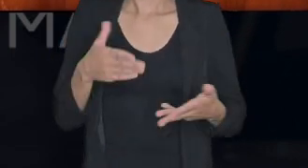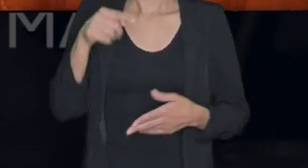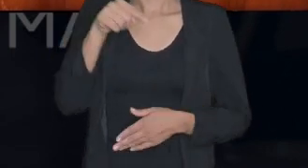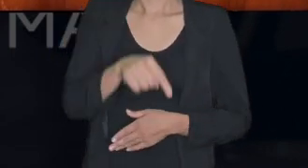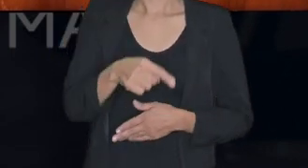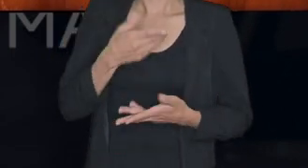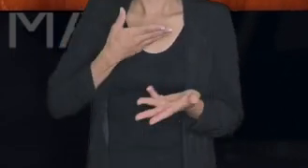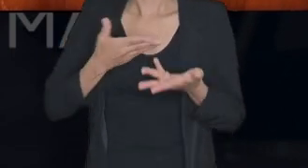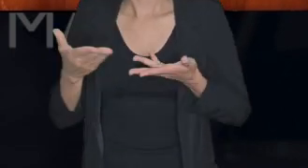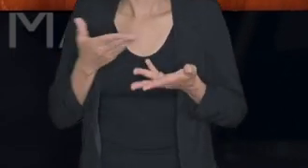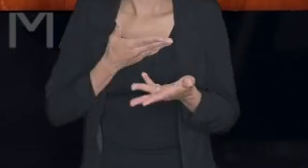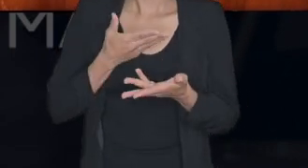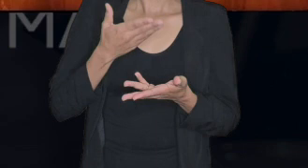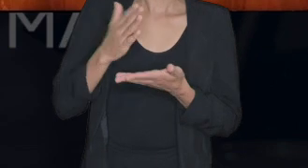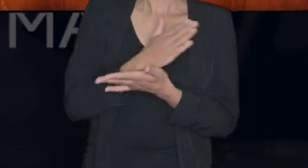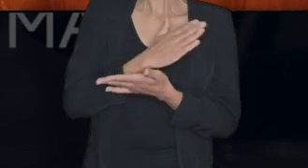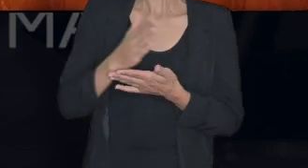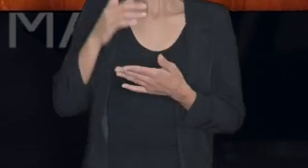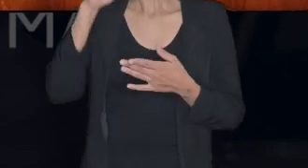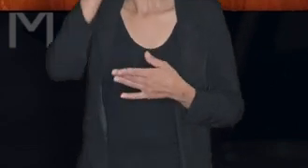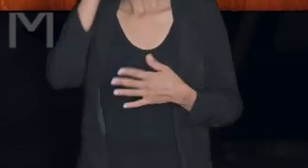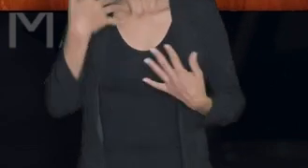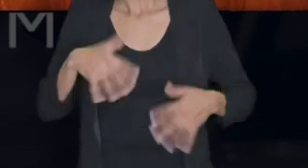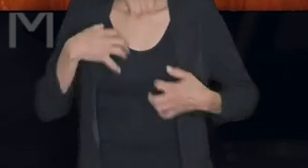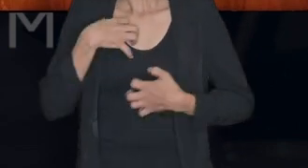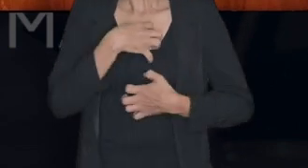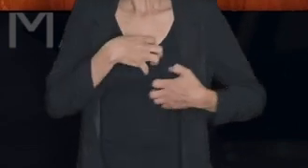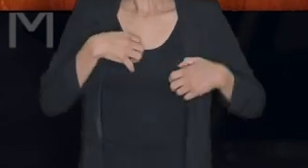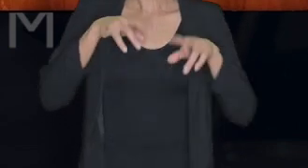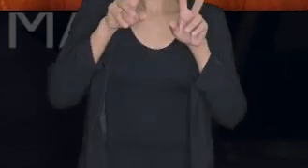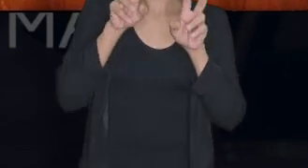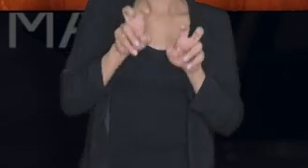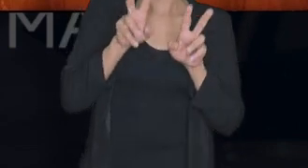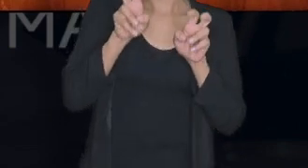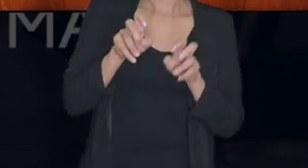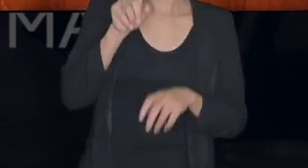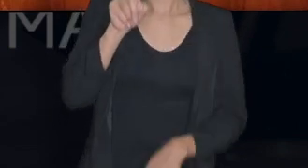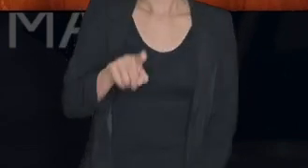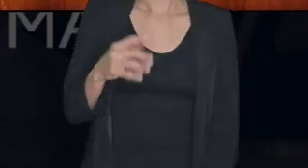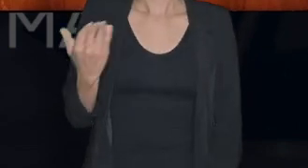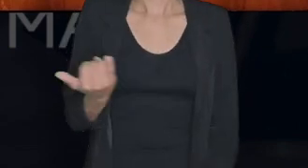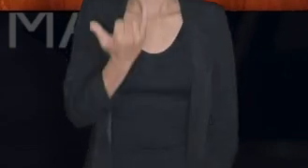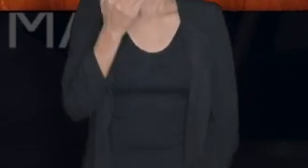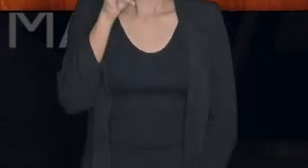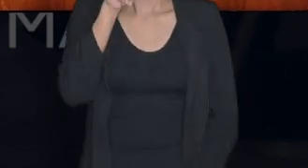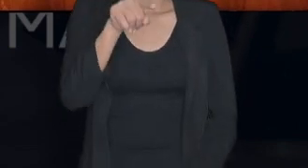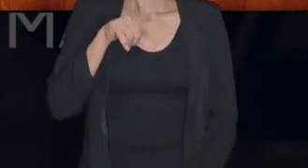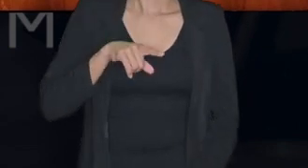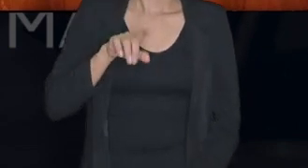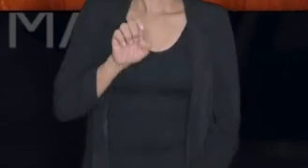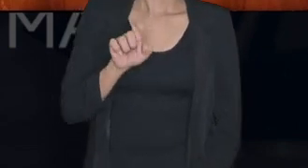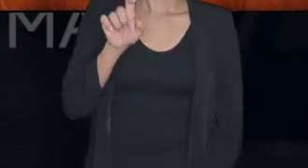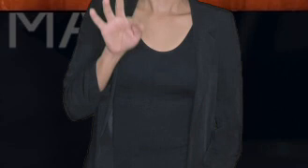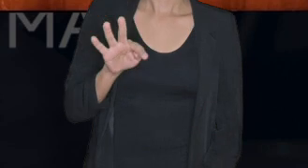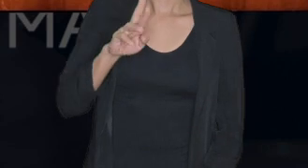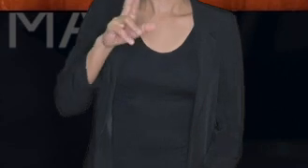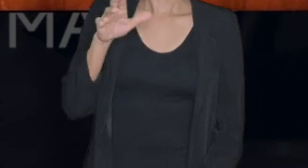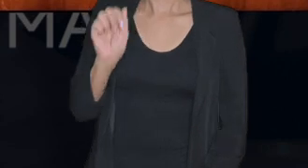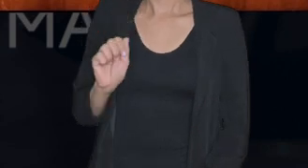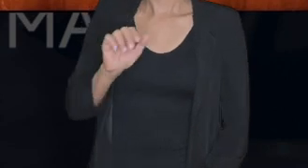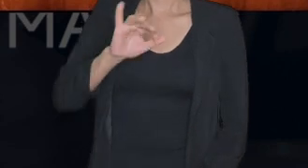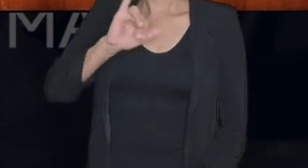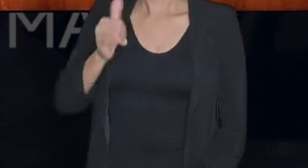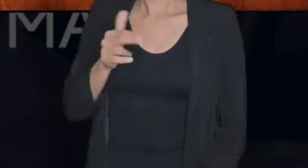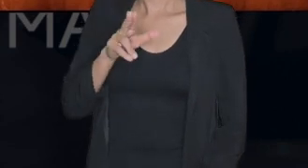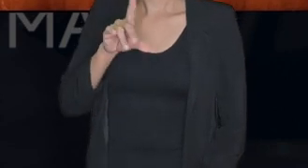angústias a respeito de um tema importante que é a extrajudicialização. Muito que a gente vai ver aqui